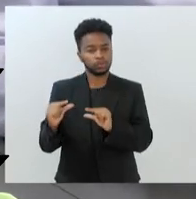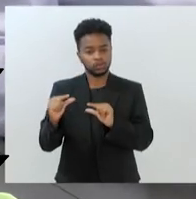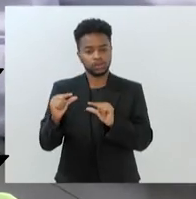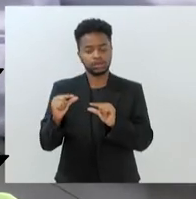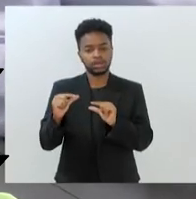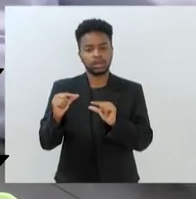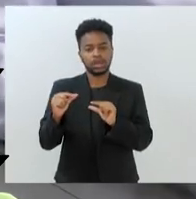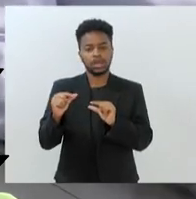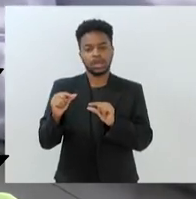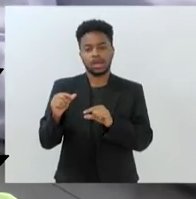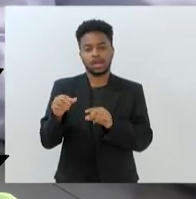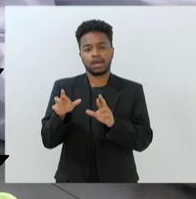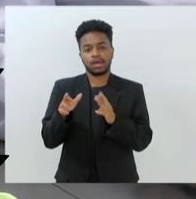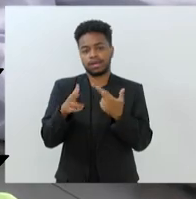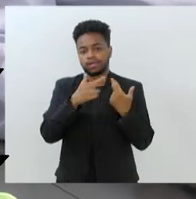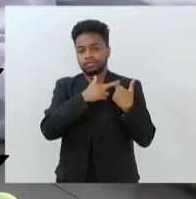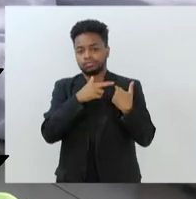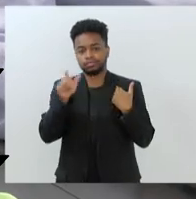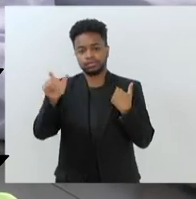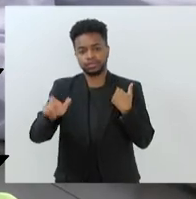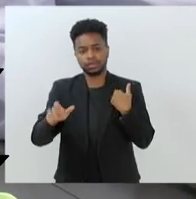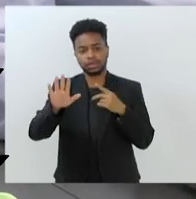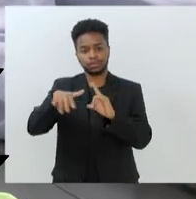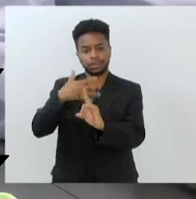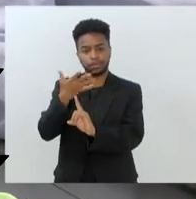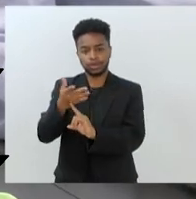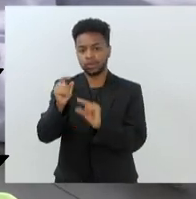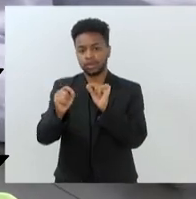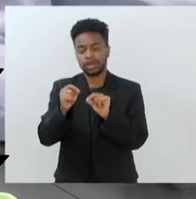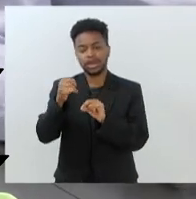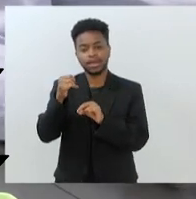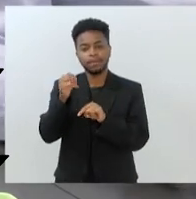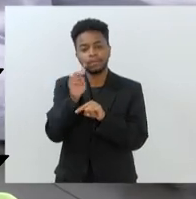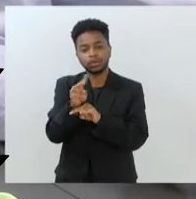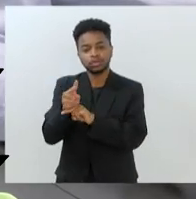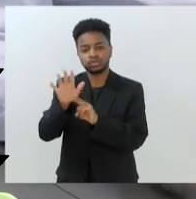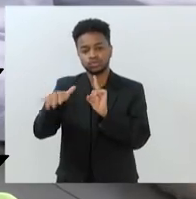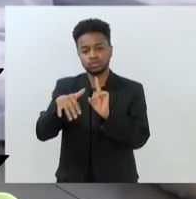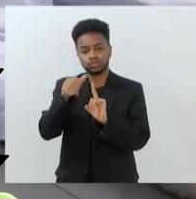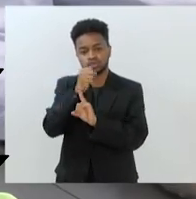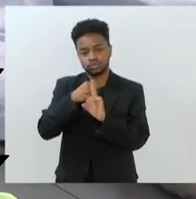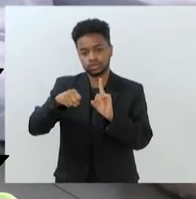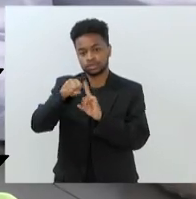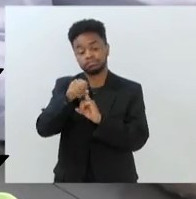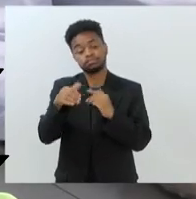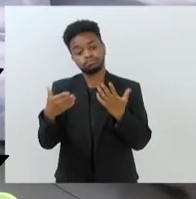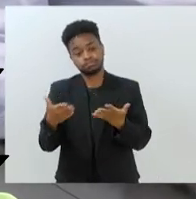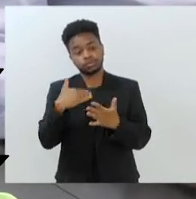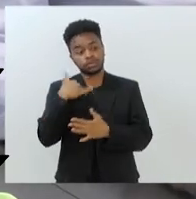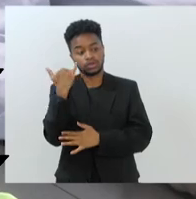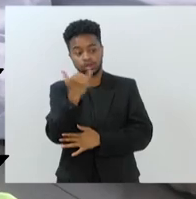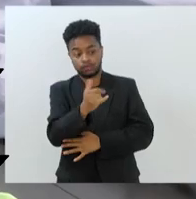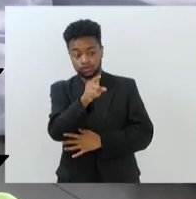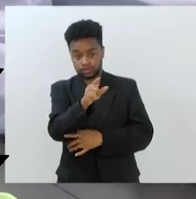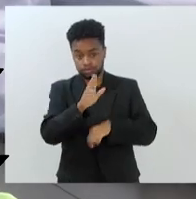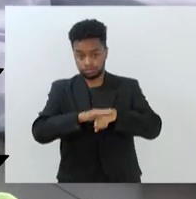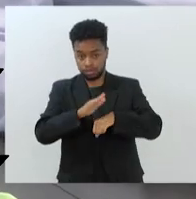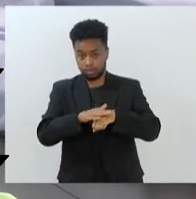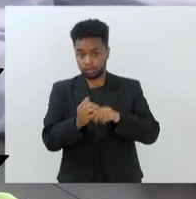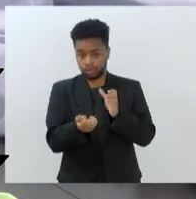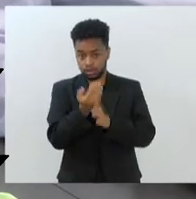prevenir a sociedade, o princípio da precaução, etc., etc. Então, só digo a Vossa Excelência, que é o autor, e já